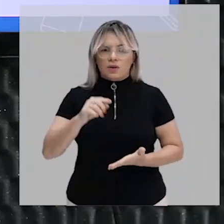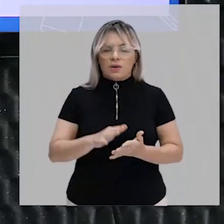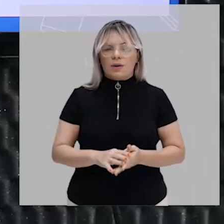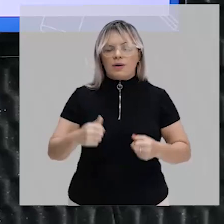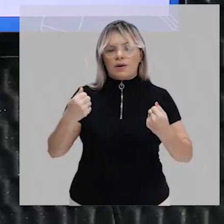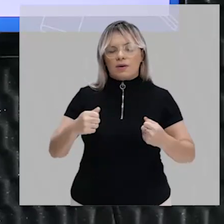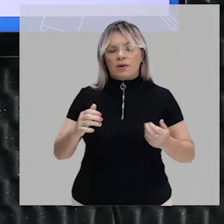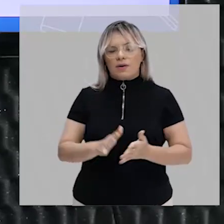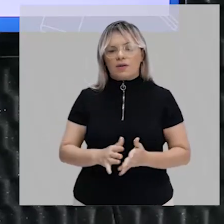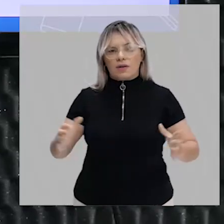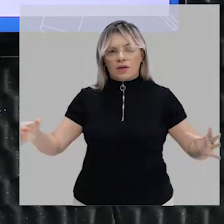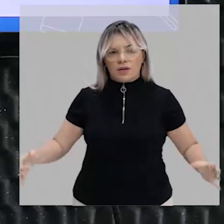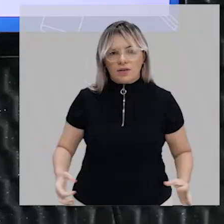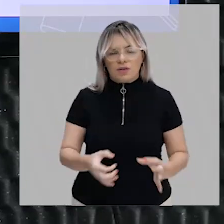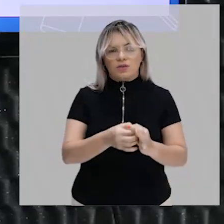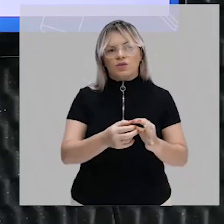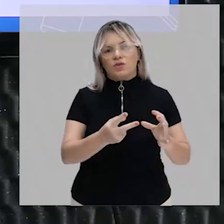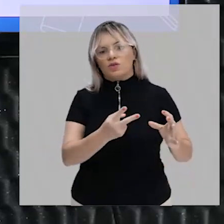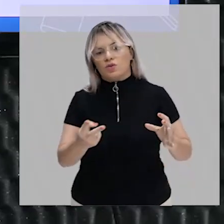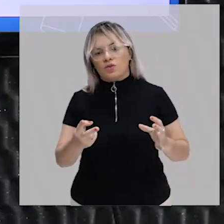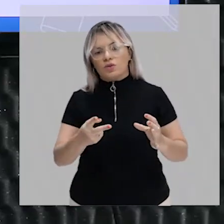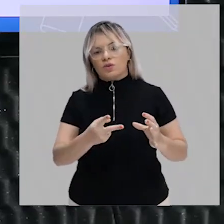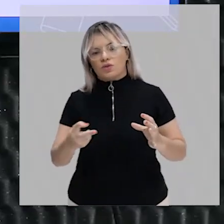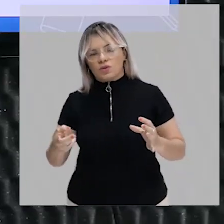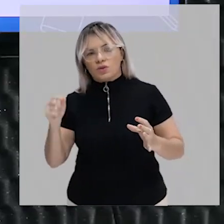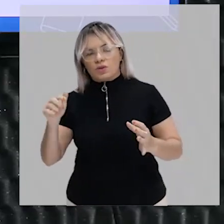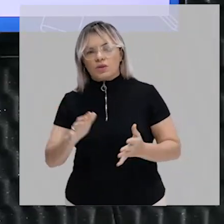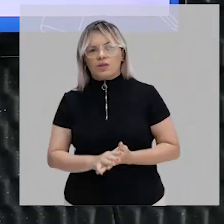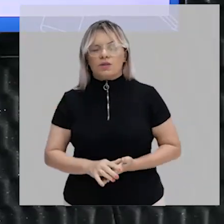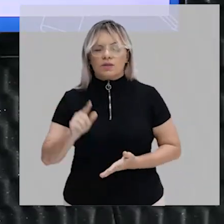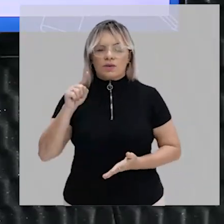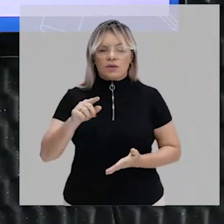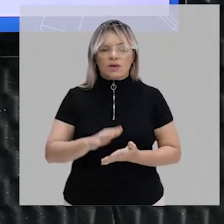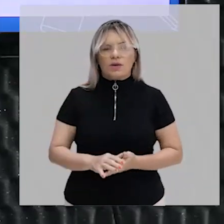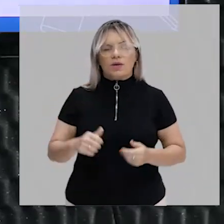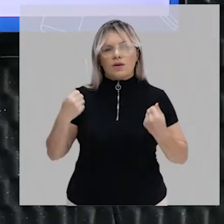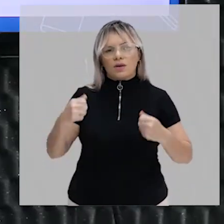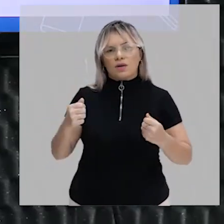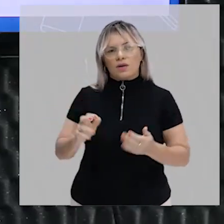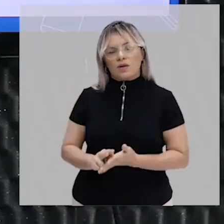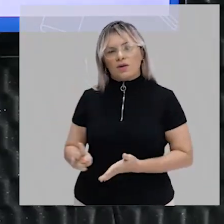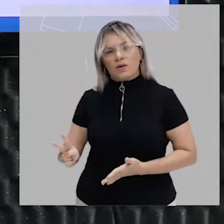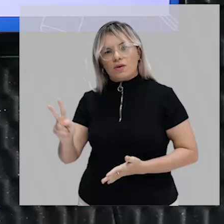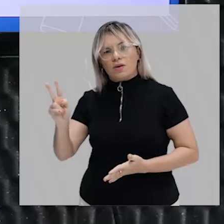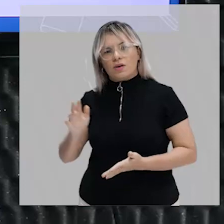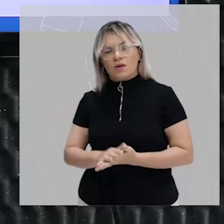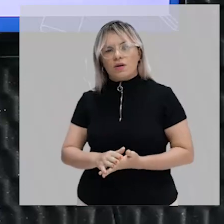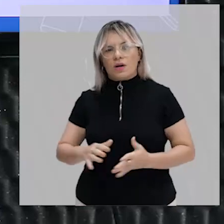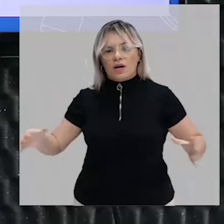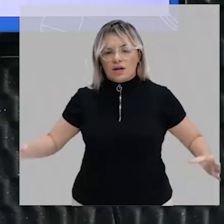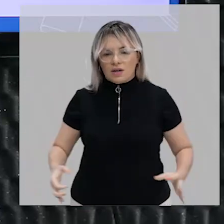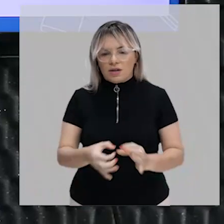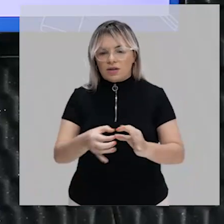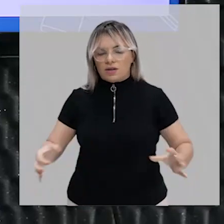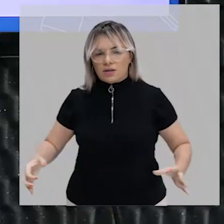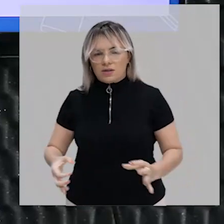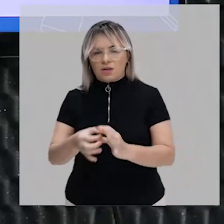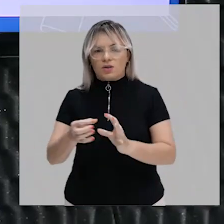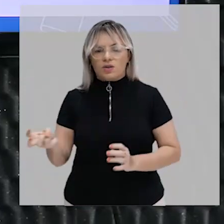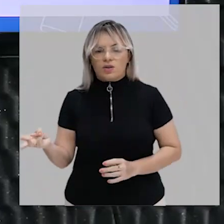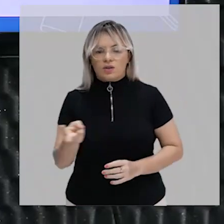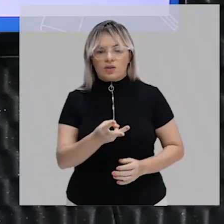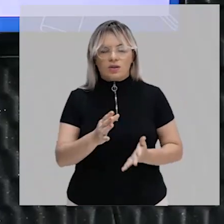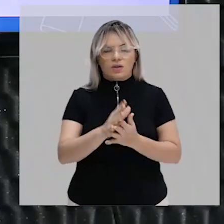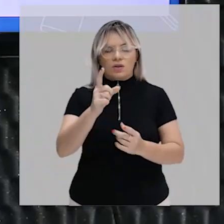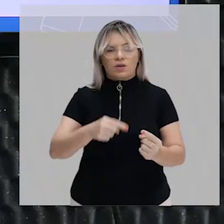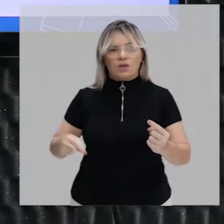em dois e vai deixar, se existir, claro, né, esse valor, você vai deixar a interseção dos três. Tá? O teu objetivo